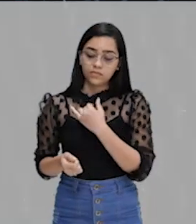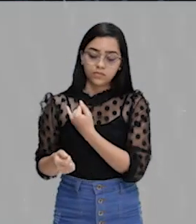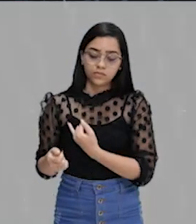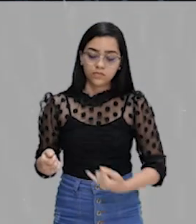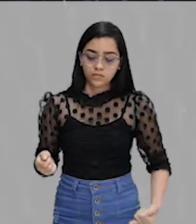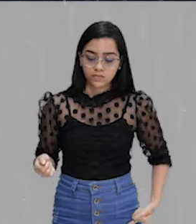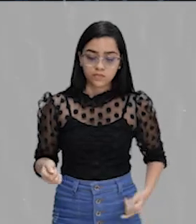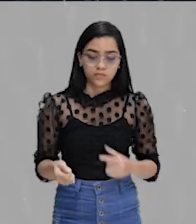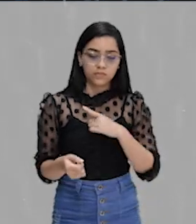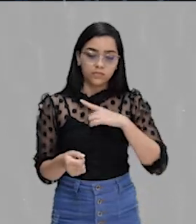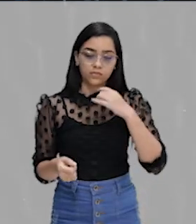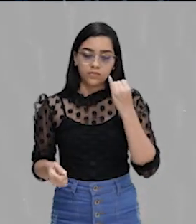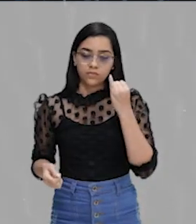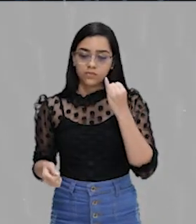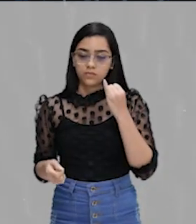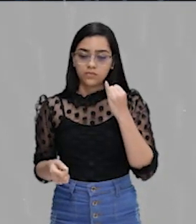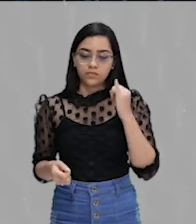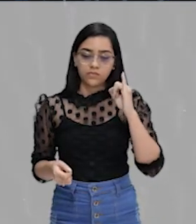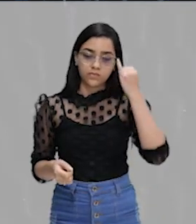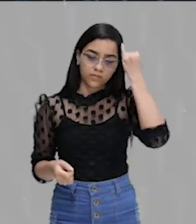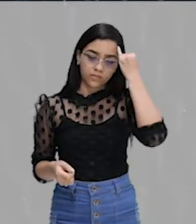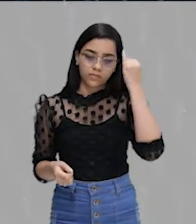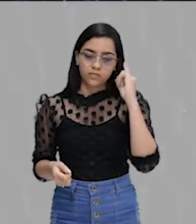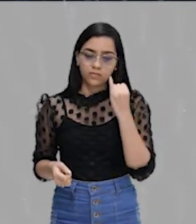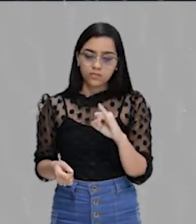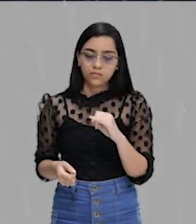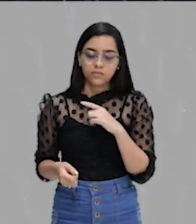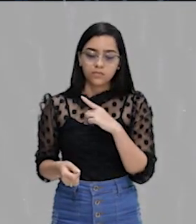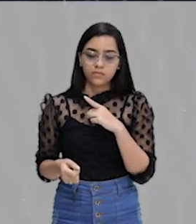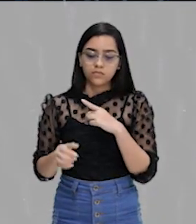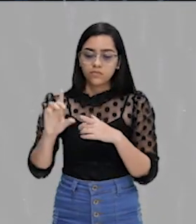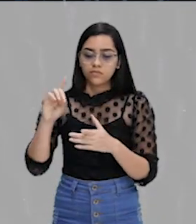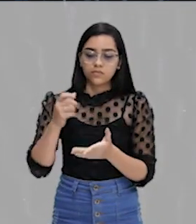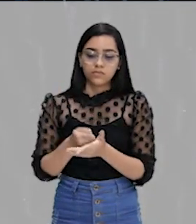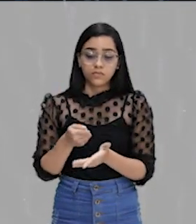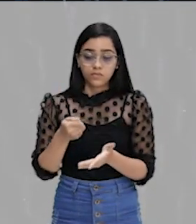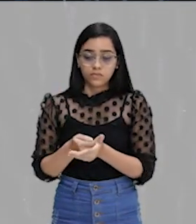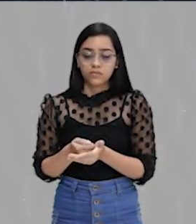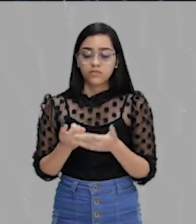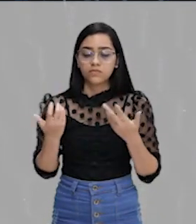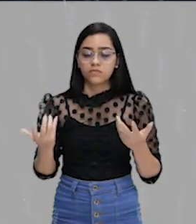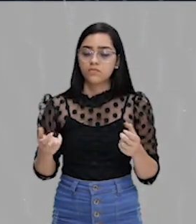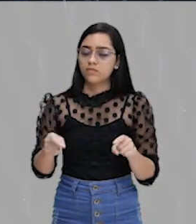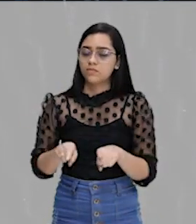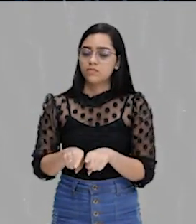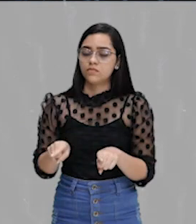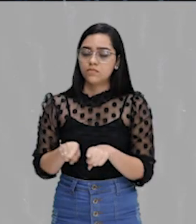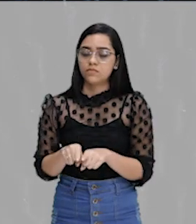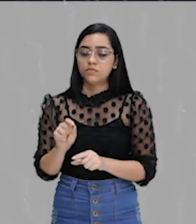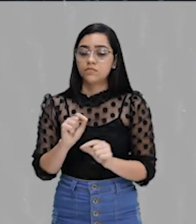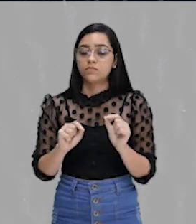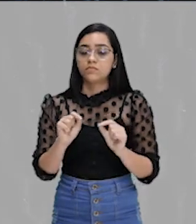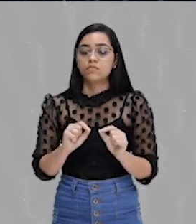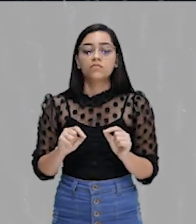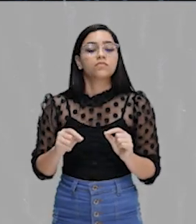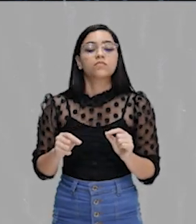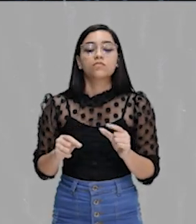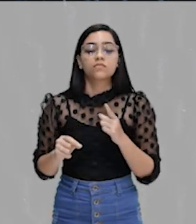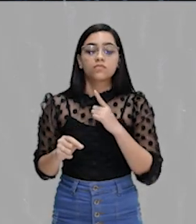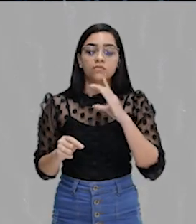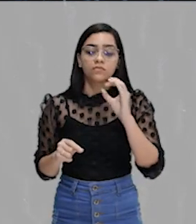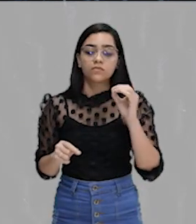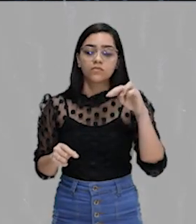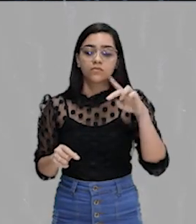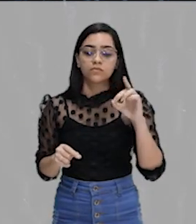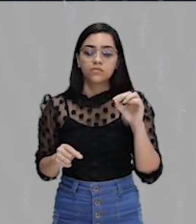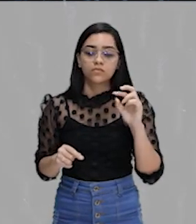é a ideologia desses governos, dessas ditaduras civis militares. E a Operação Condor, que